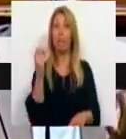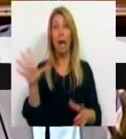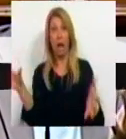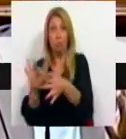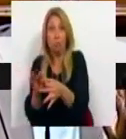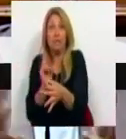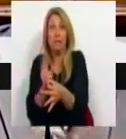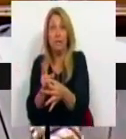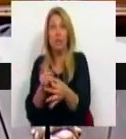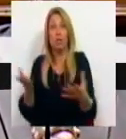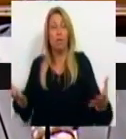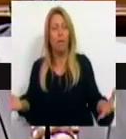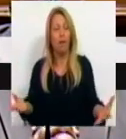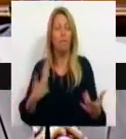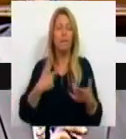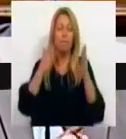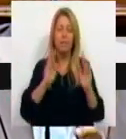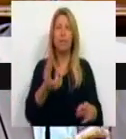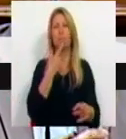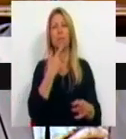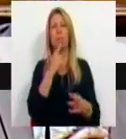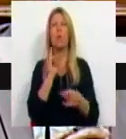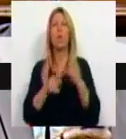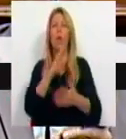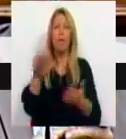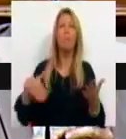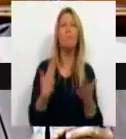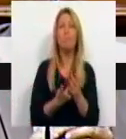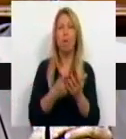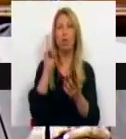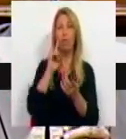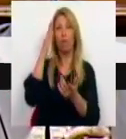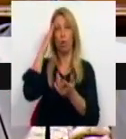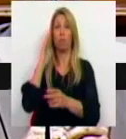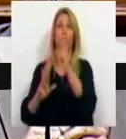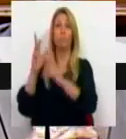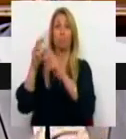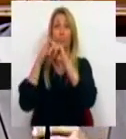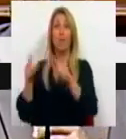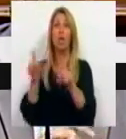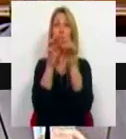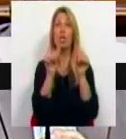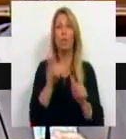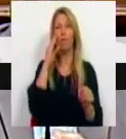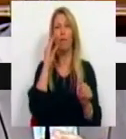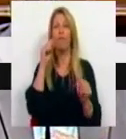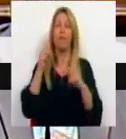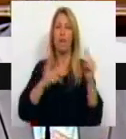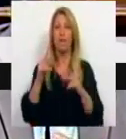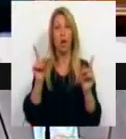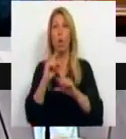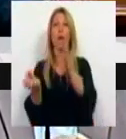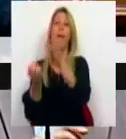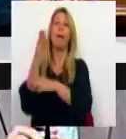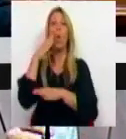é a proposta para as imparidades do sistema financeiro. Não vamos criar banco mau para ser o contribuinte a pagar o banco